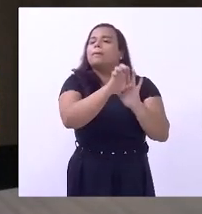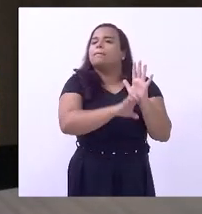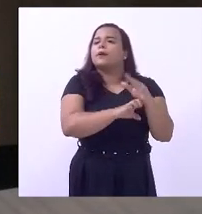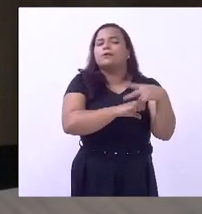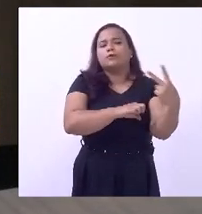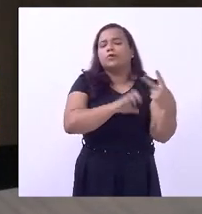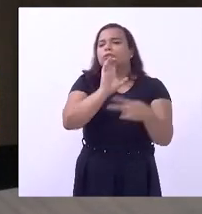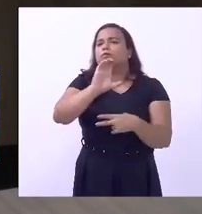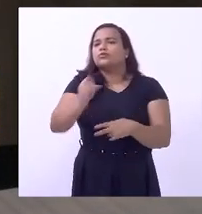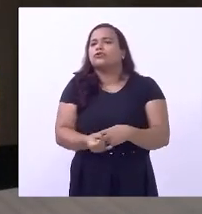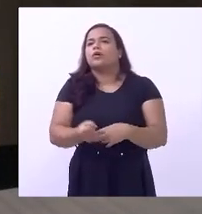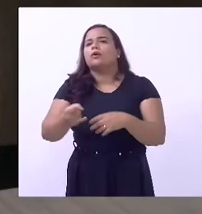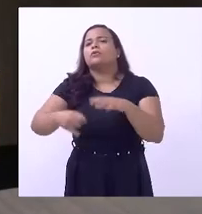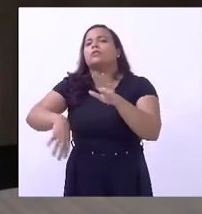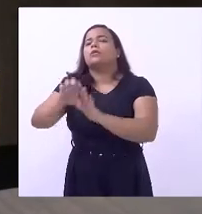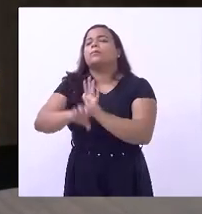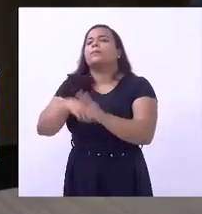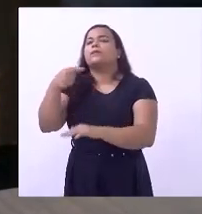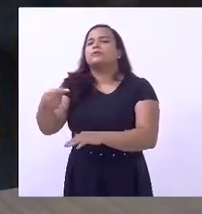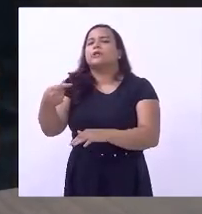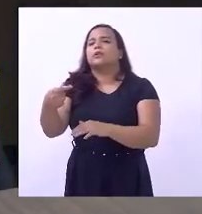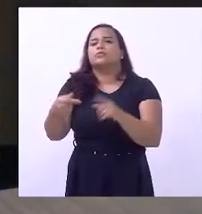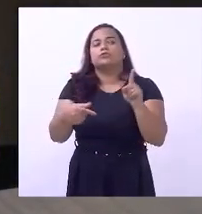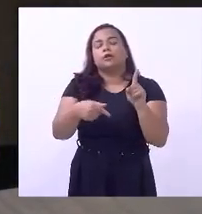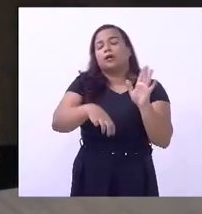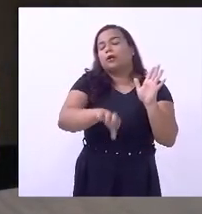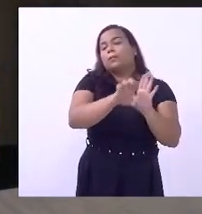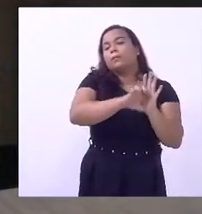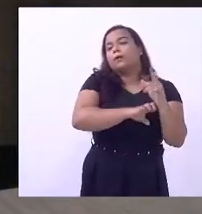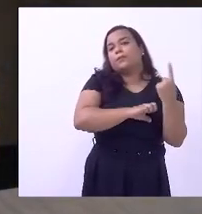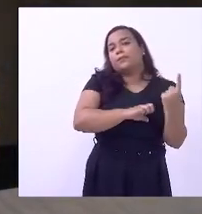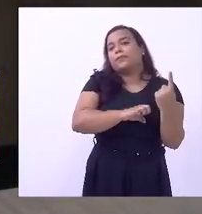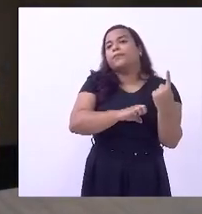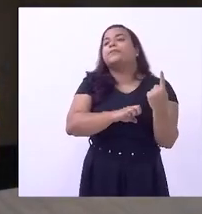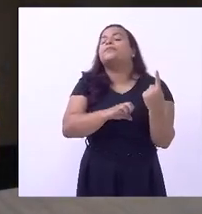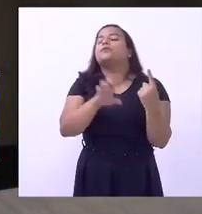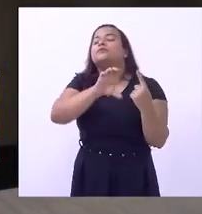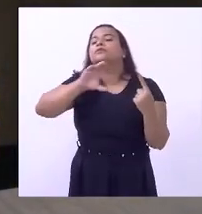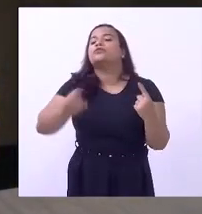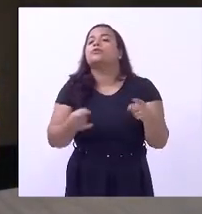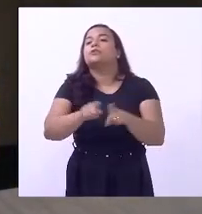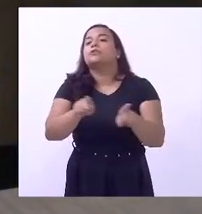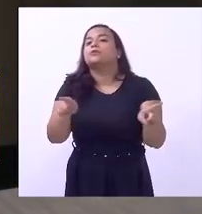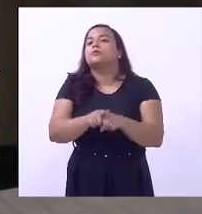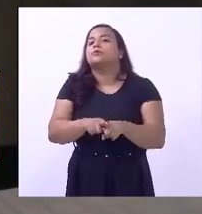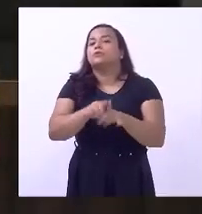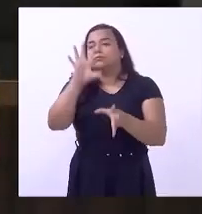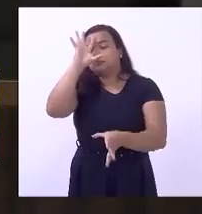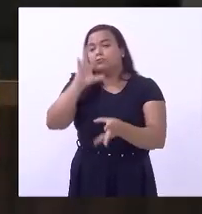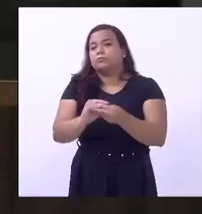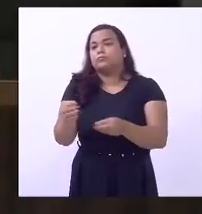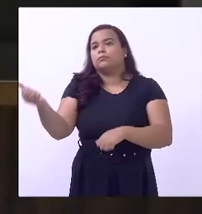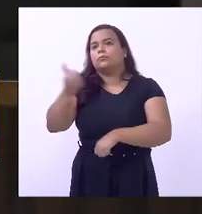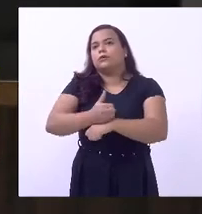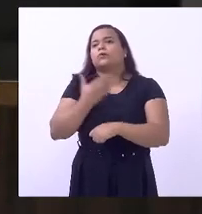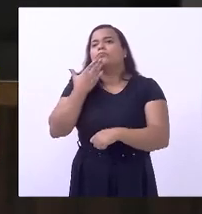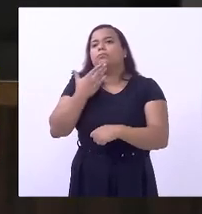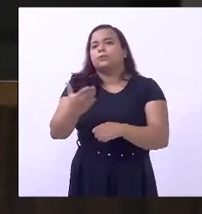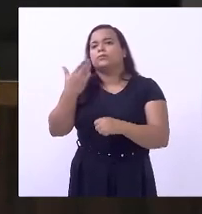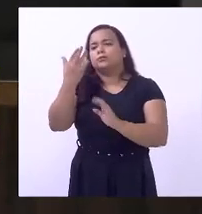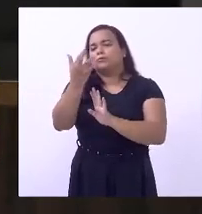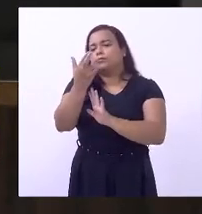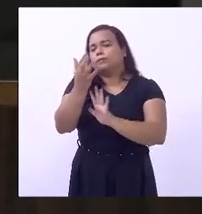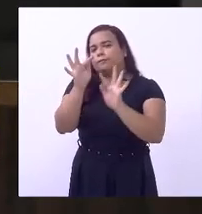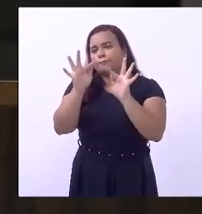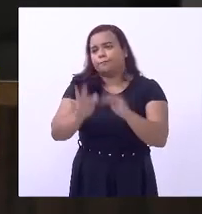CCJ. Contrário às demais emendas, concluindo por substitutivo, pedindo forma final de redação. Que a presidência defere. Pela Comissão de Defesa do